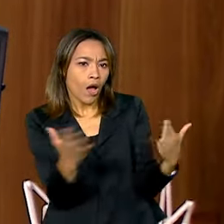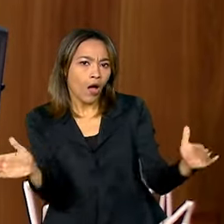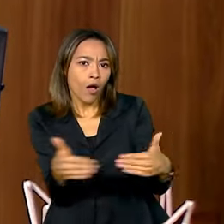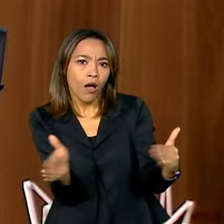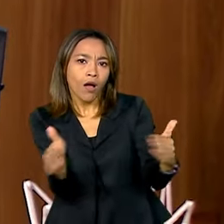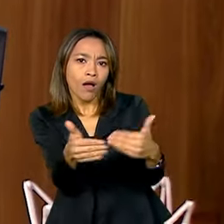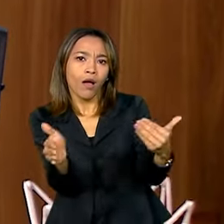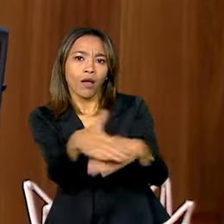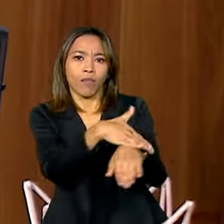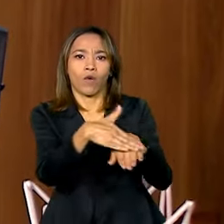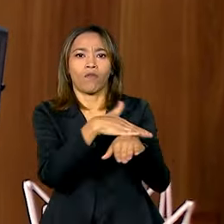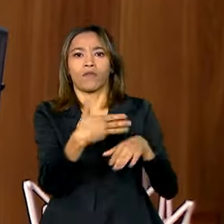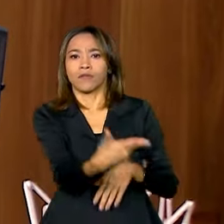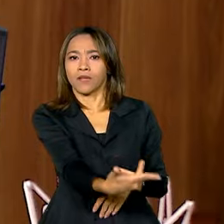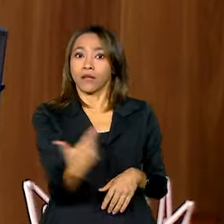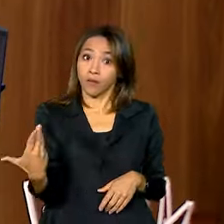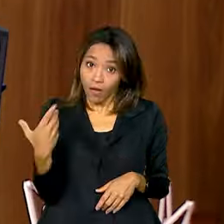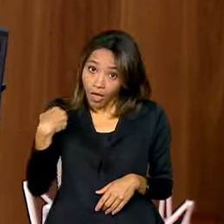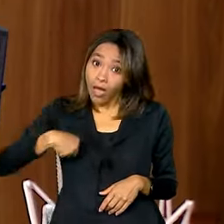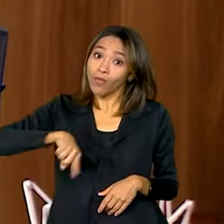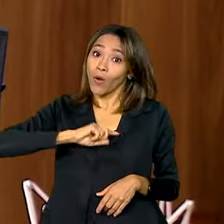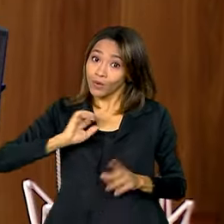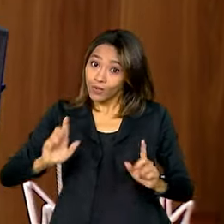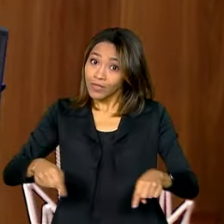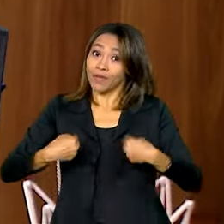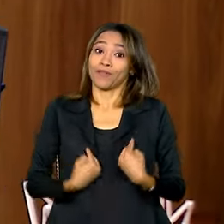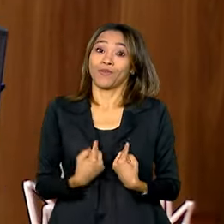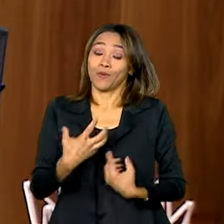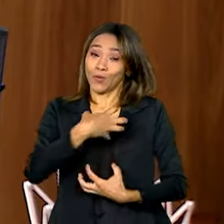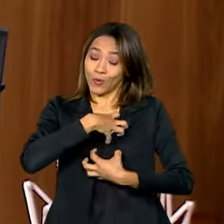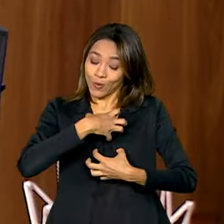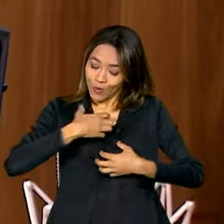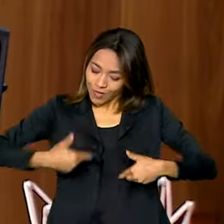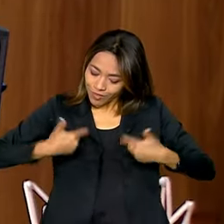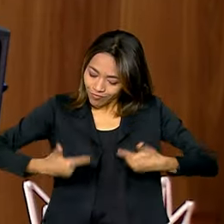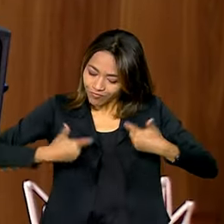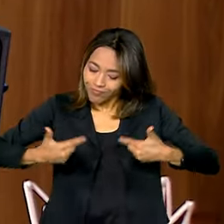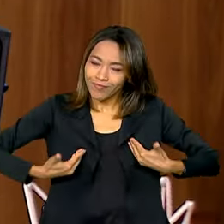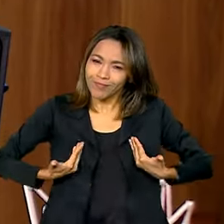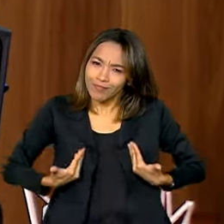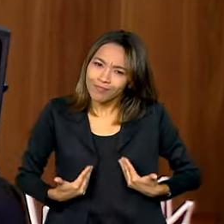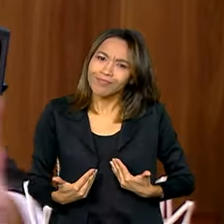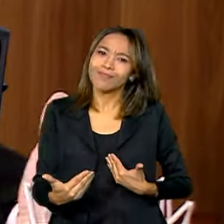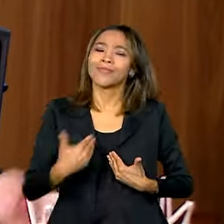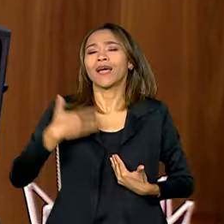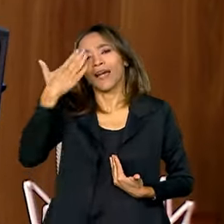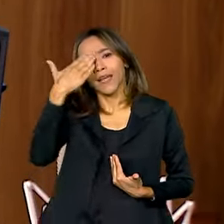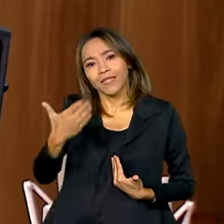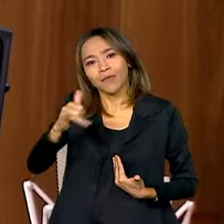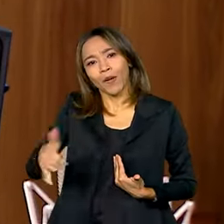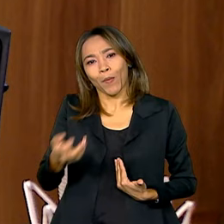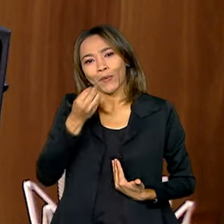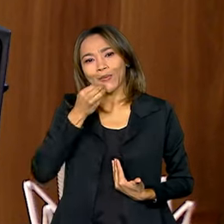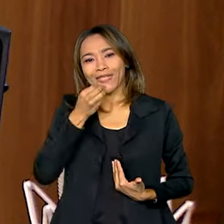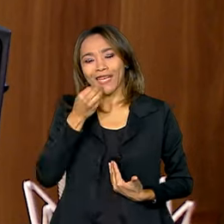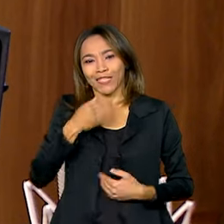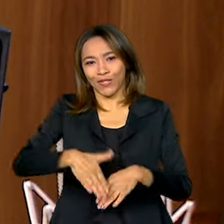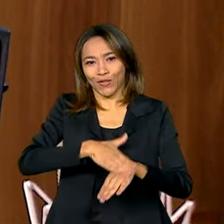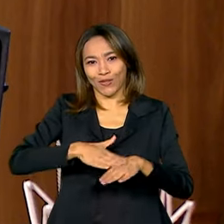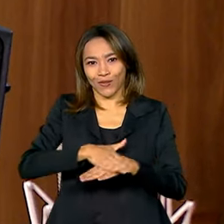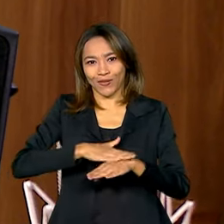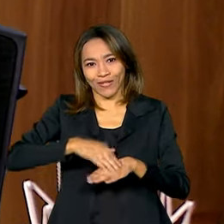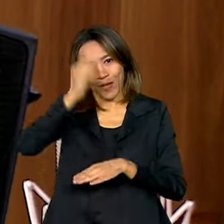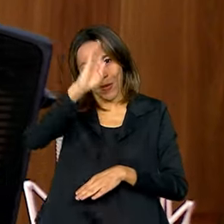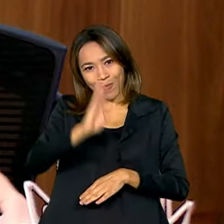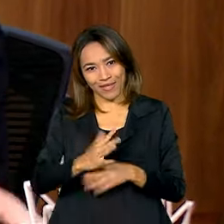e a pescadora. Esse é o nosso desafio, estou muito estimulado para seguir avançando e quero agradecer por essa oportunidade de conversar com o Brasil que você me